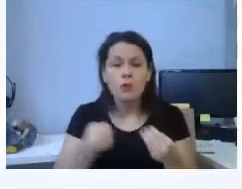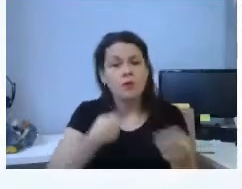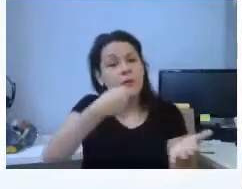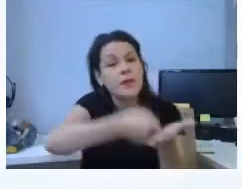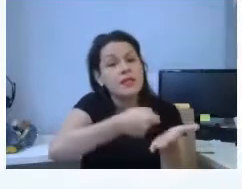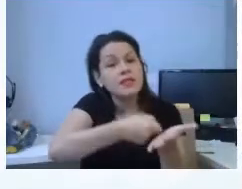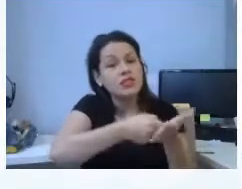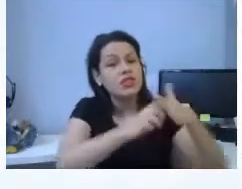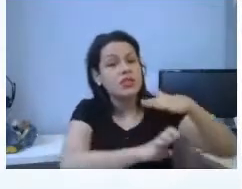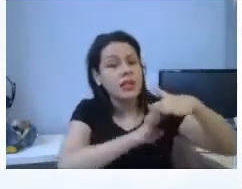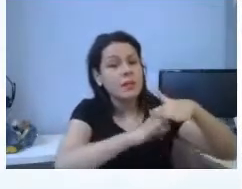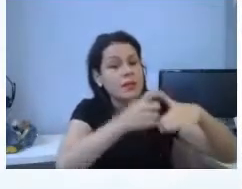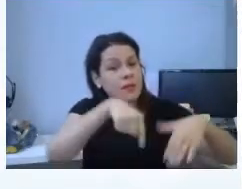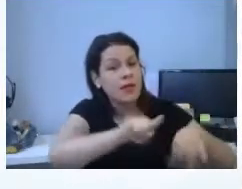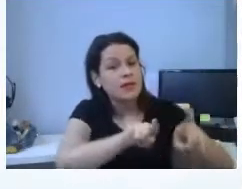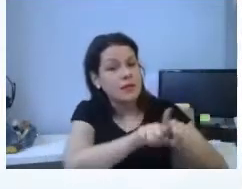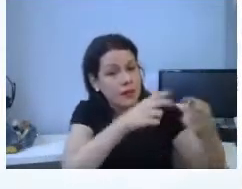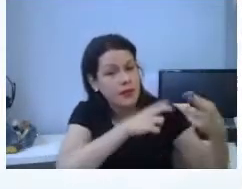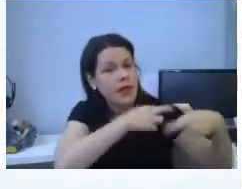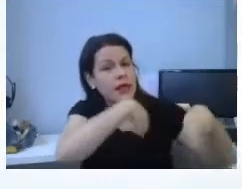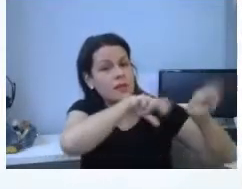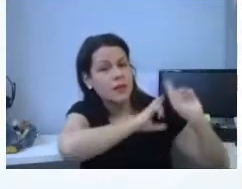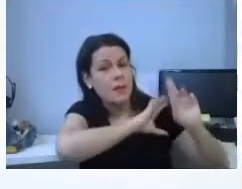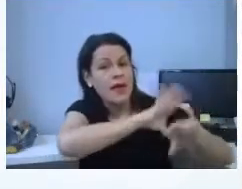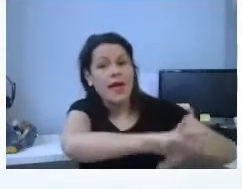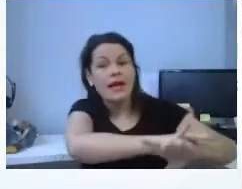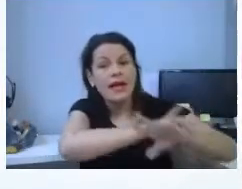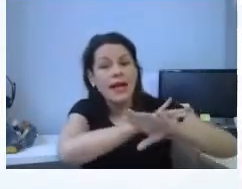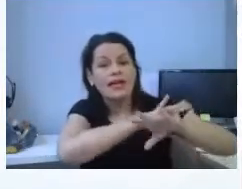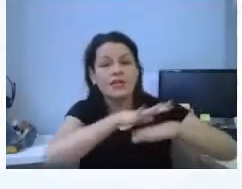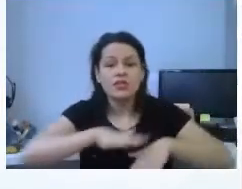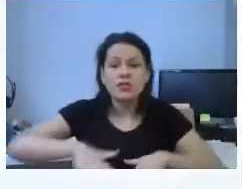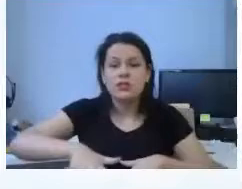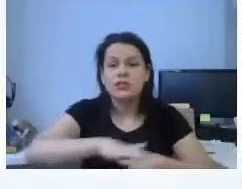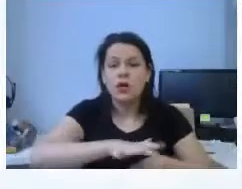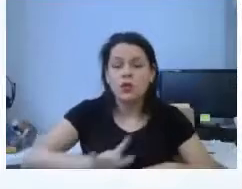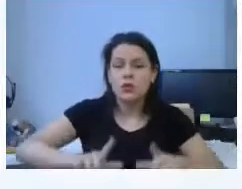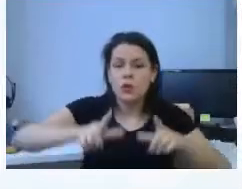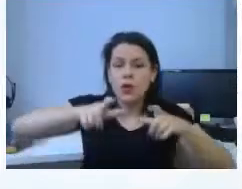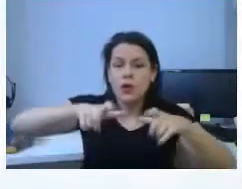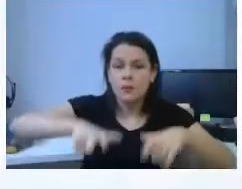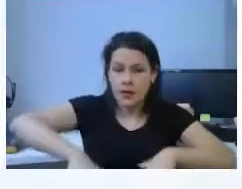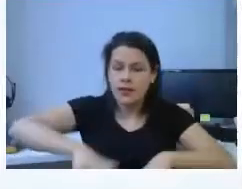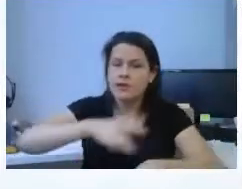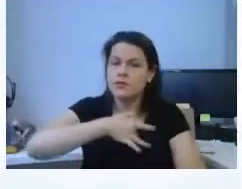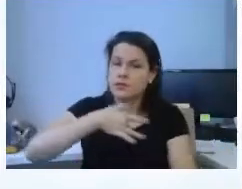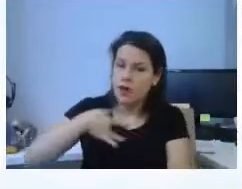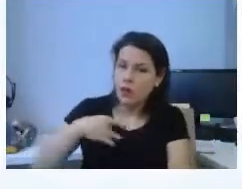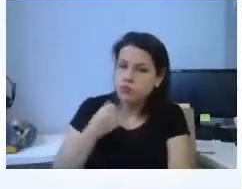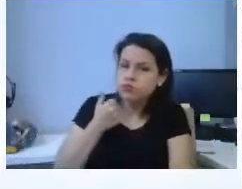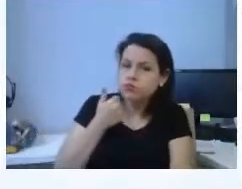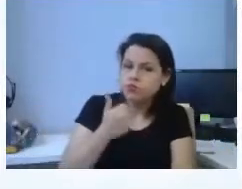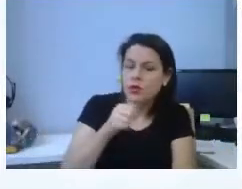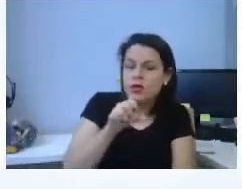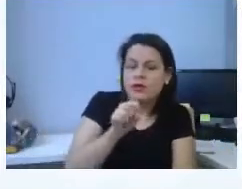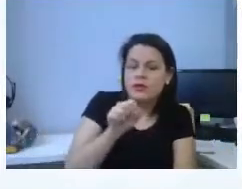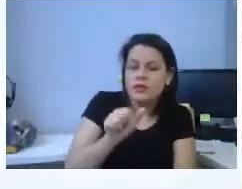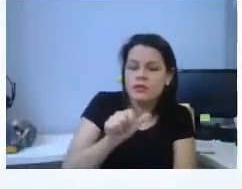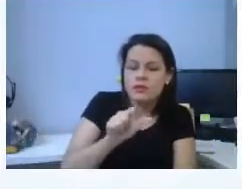que exigir das empresas garantia de um ambiente salubre e saudável,